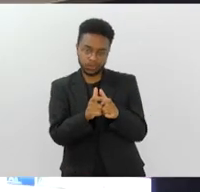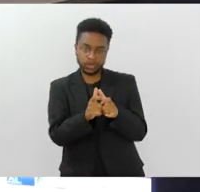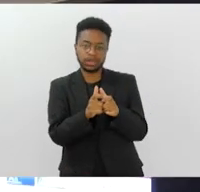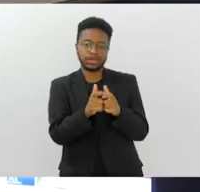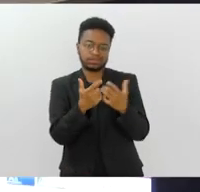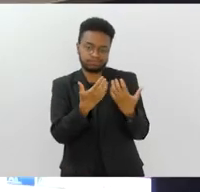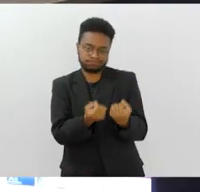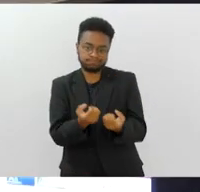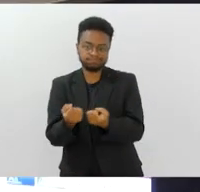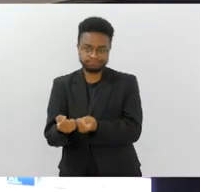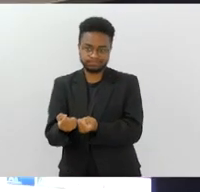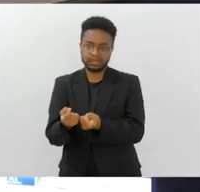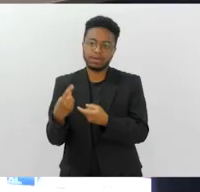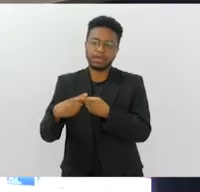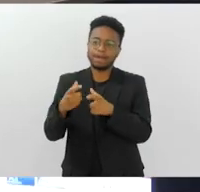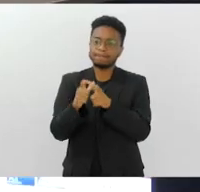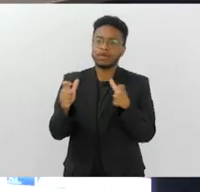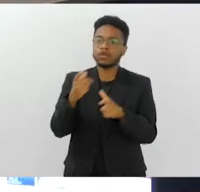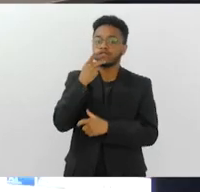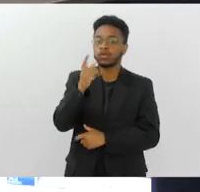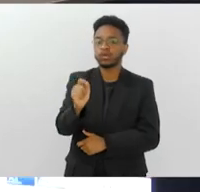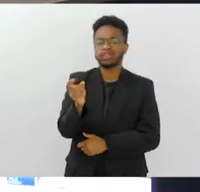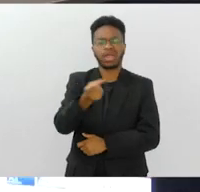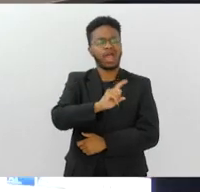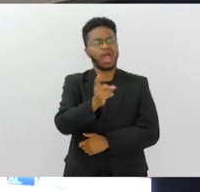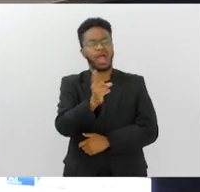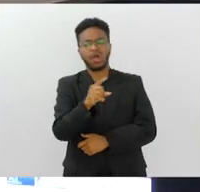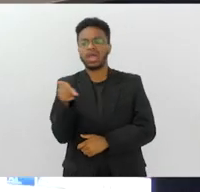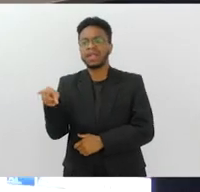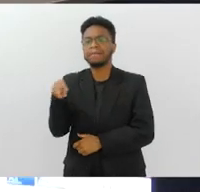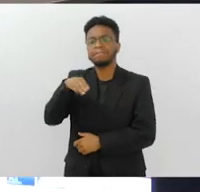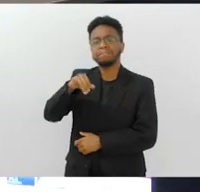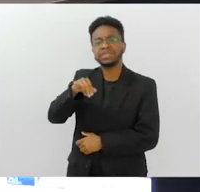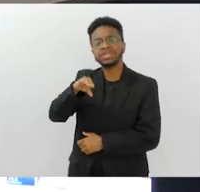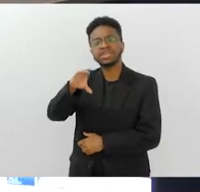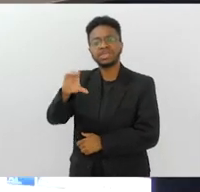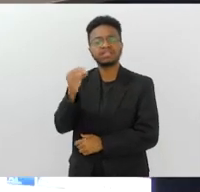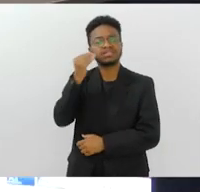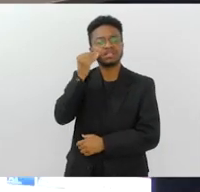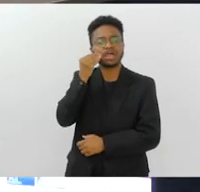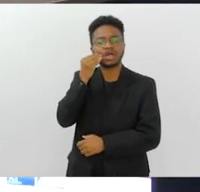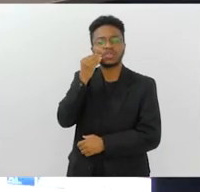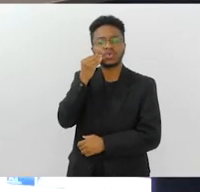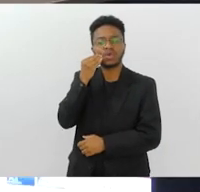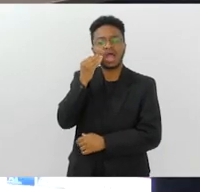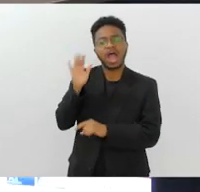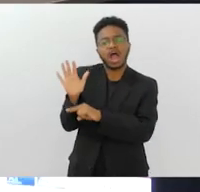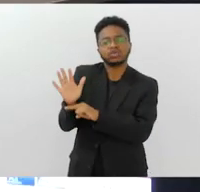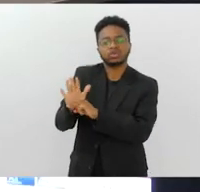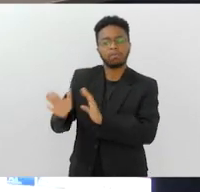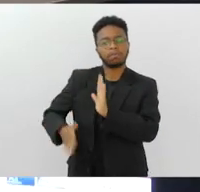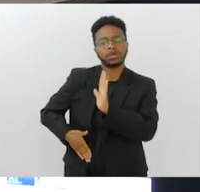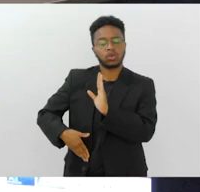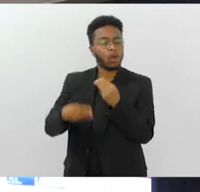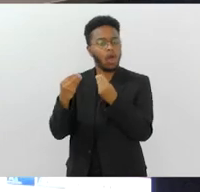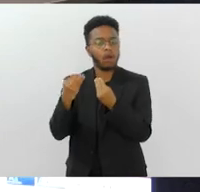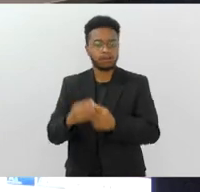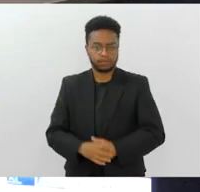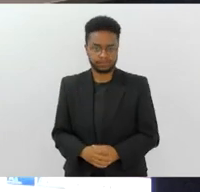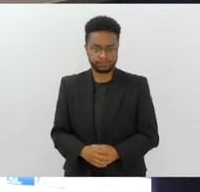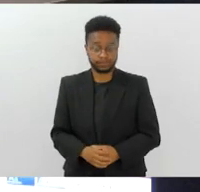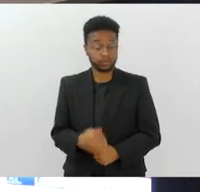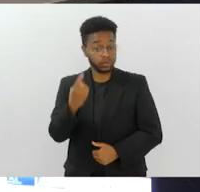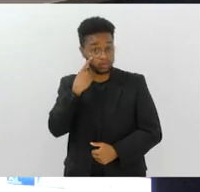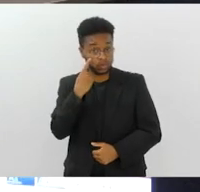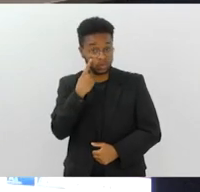Assembleia diz não m tá querendo livrar a cara da bandidagem como é que é possível Vejam o